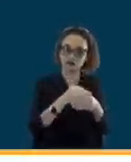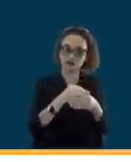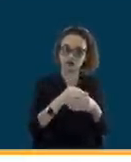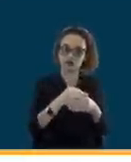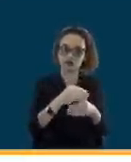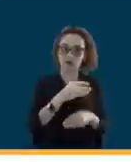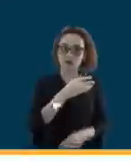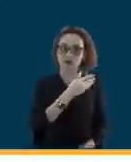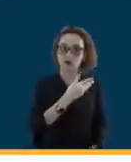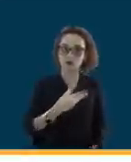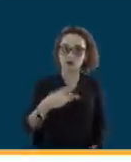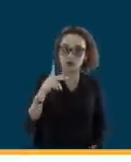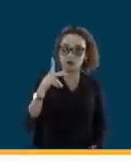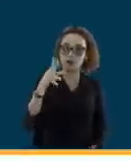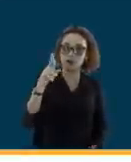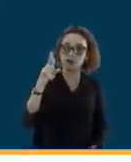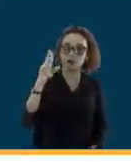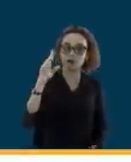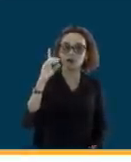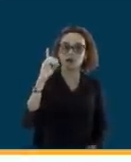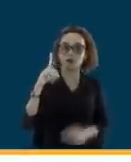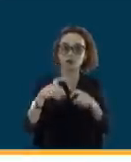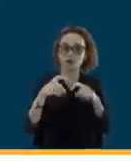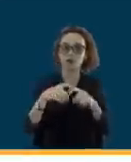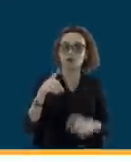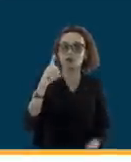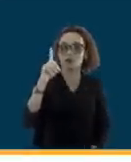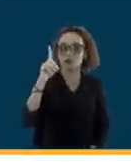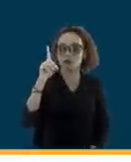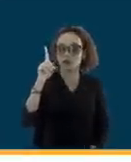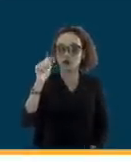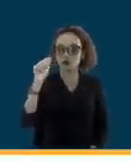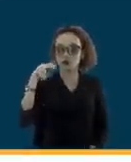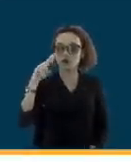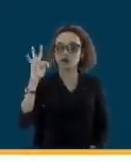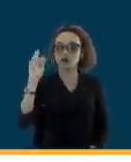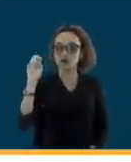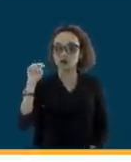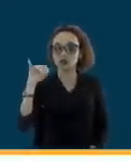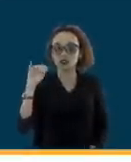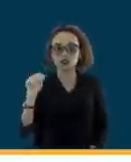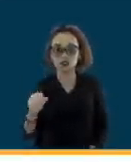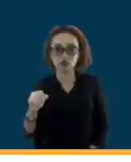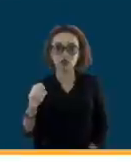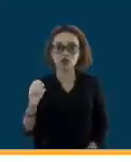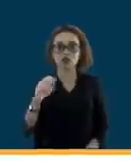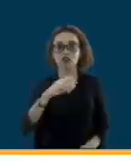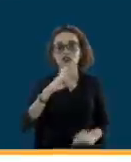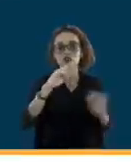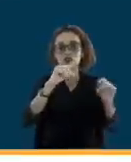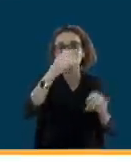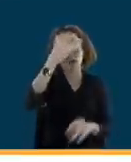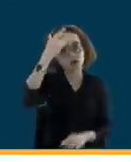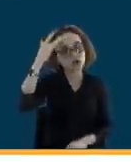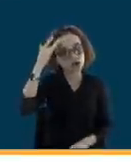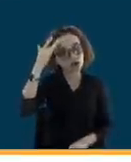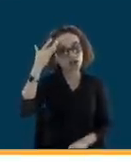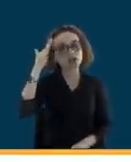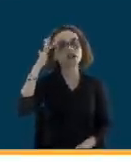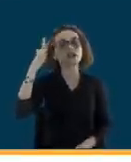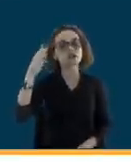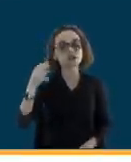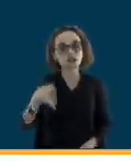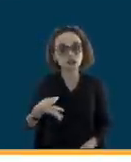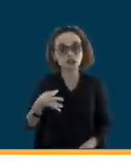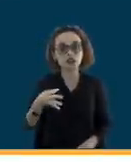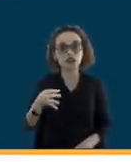presidente, doutor Antônio, cumprimentar todas as pessoas que compreenderam a necessidade dessa formação e